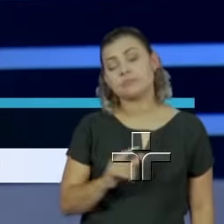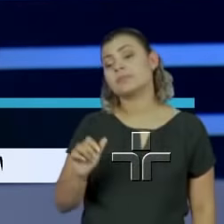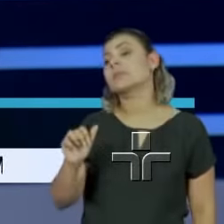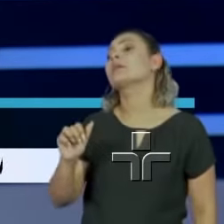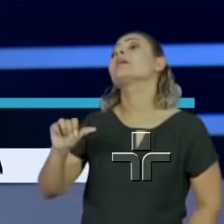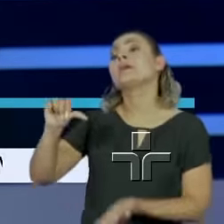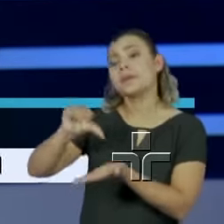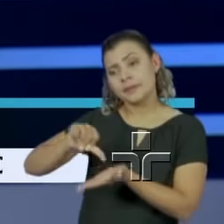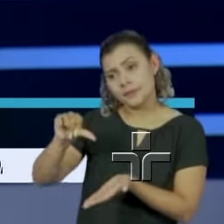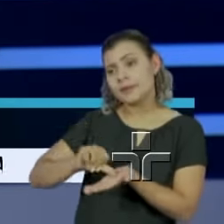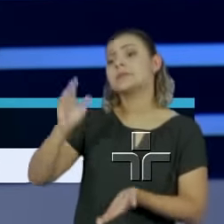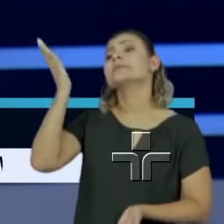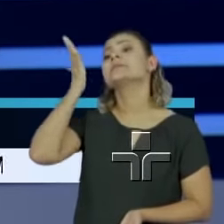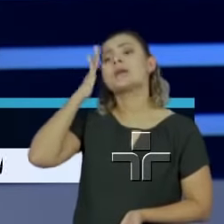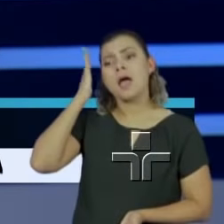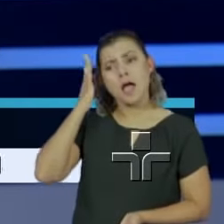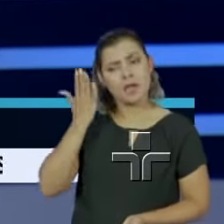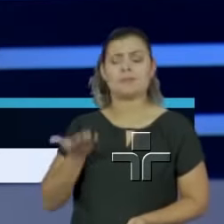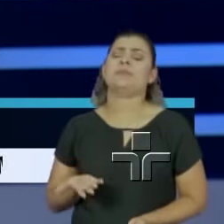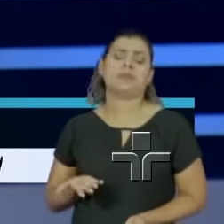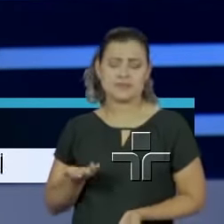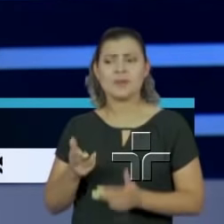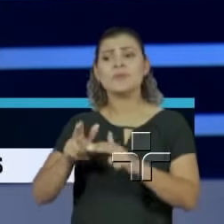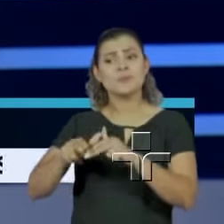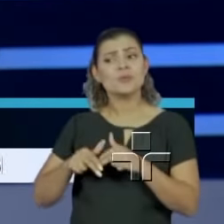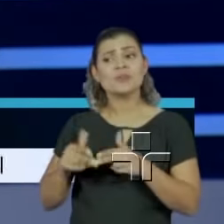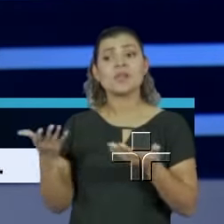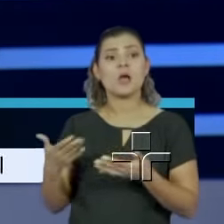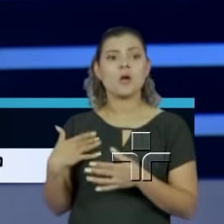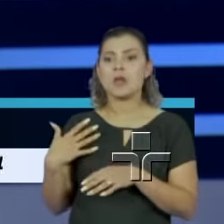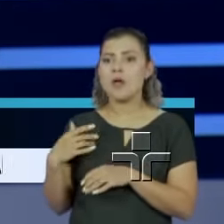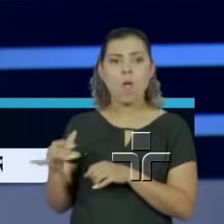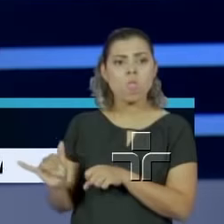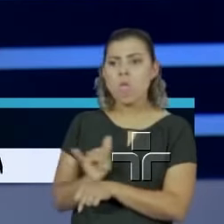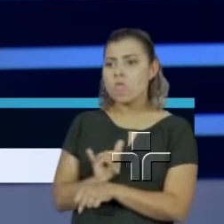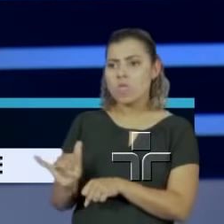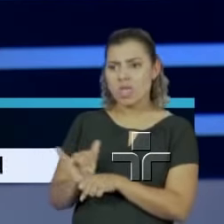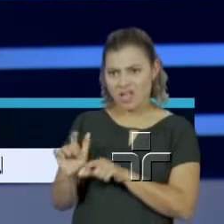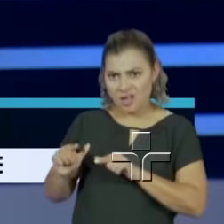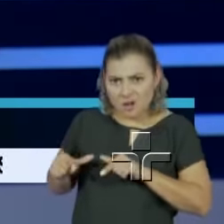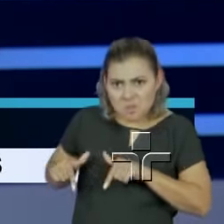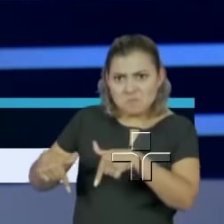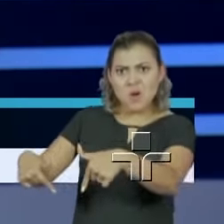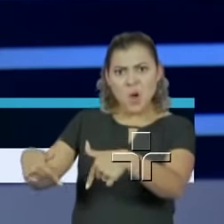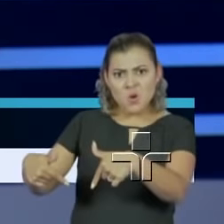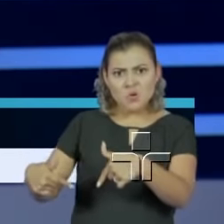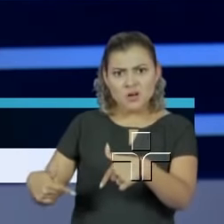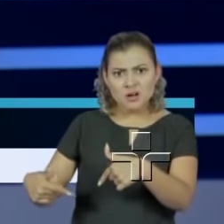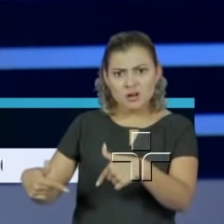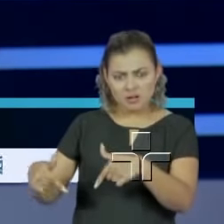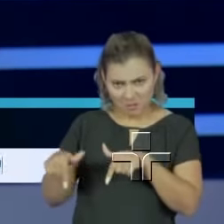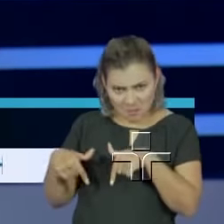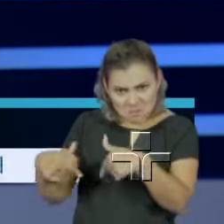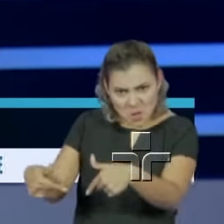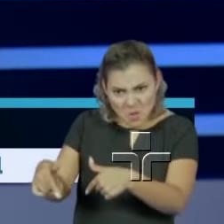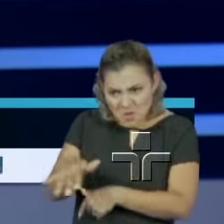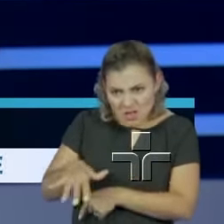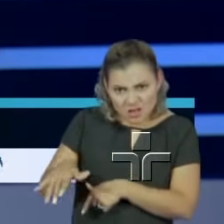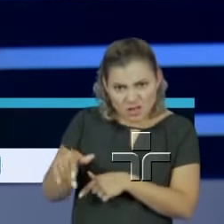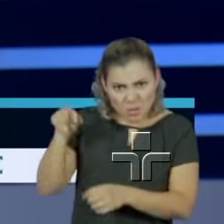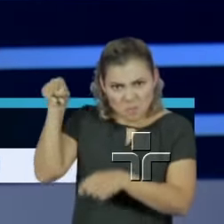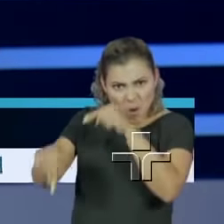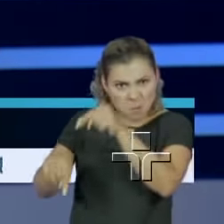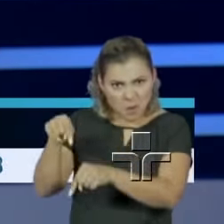e justamente por saber disso, ele teve até um cálculo. Olha, ele não atacou qualquer área ou